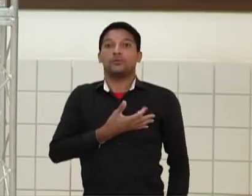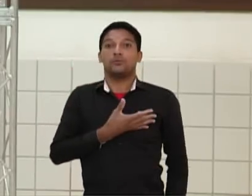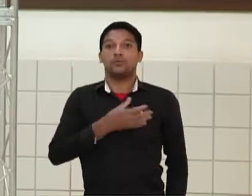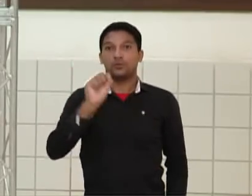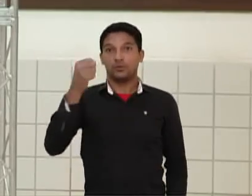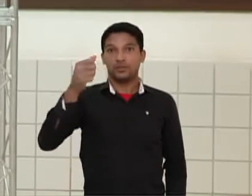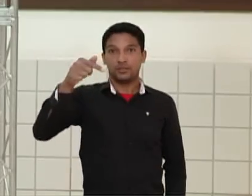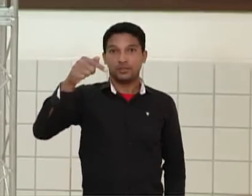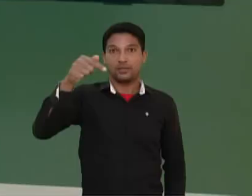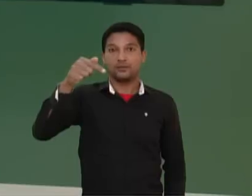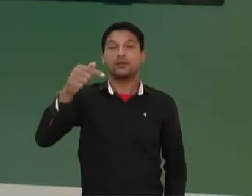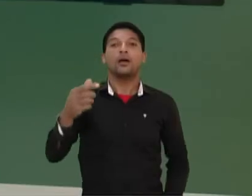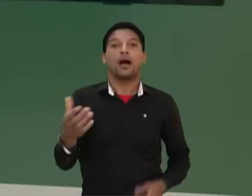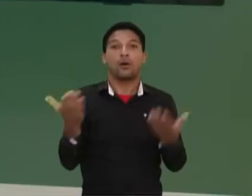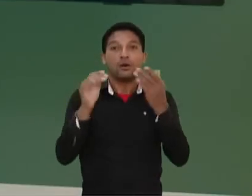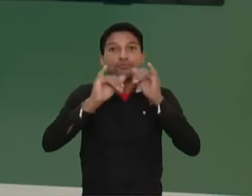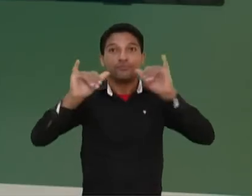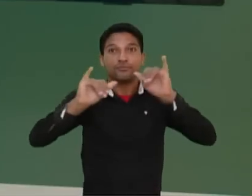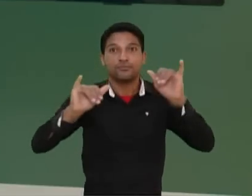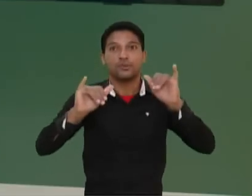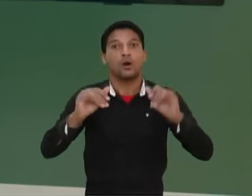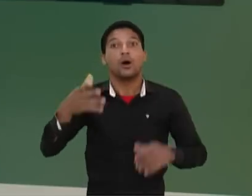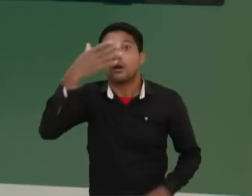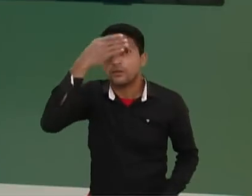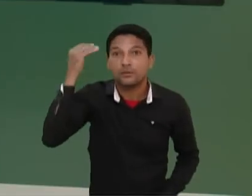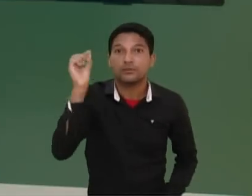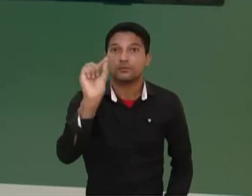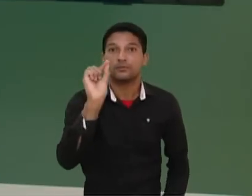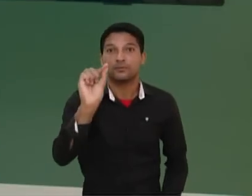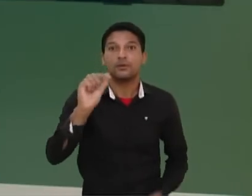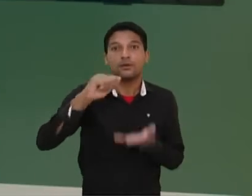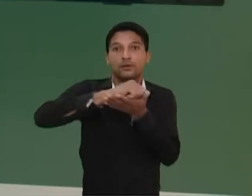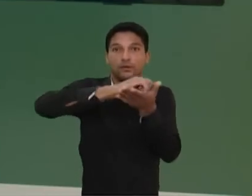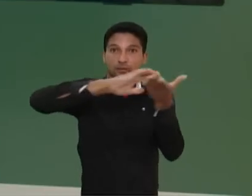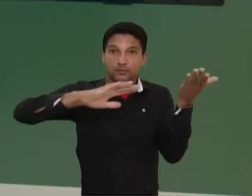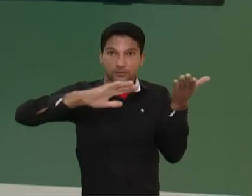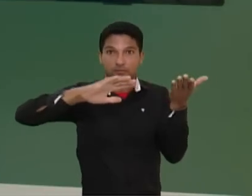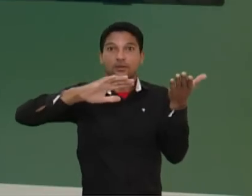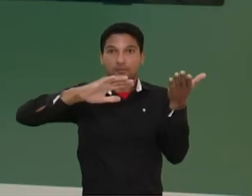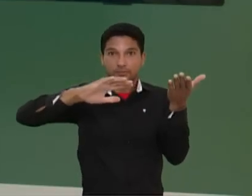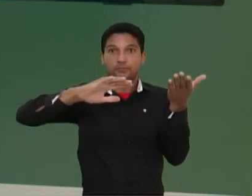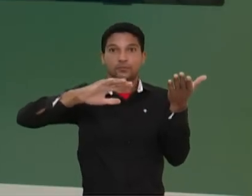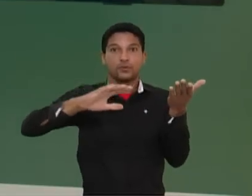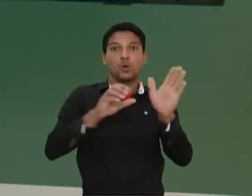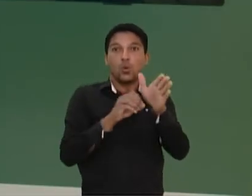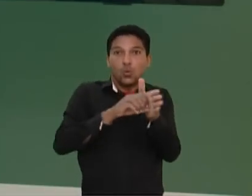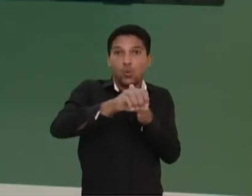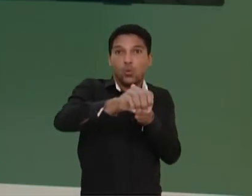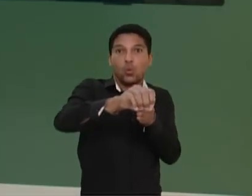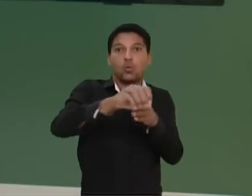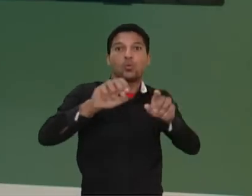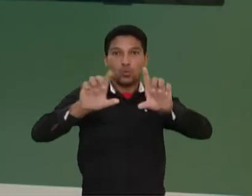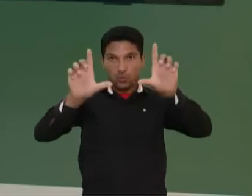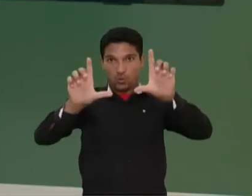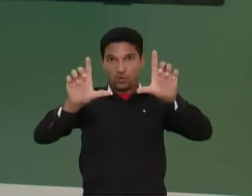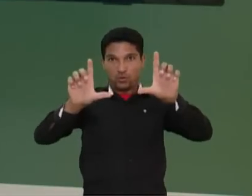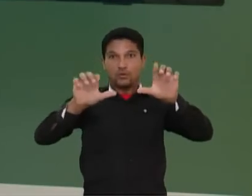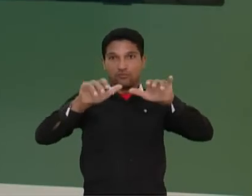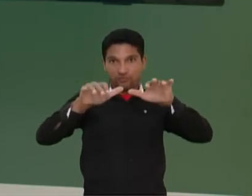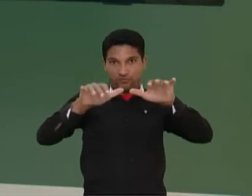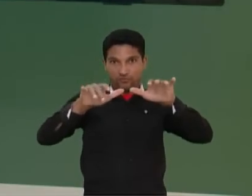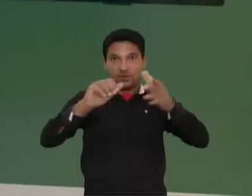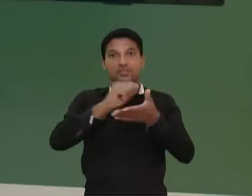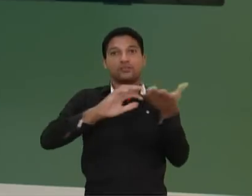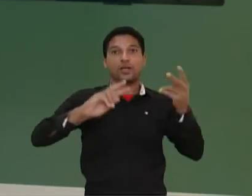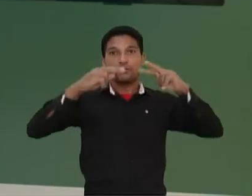você. Dá uma olhada lá comigo. Não se esqueça de fazer a sua atividade no Google Classroom, atividade que valida a presença nessa aula,